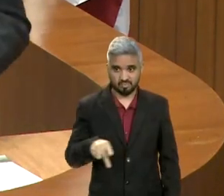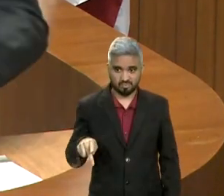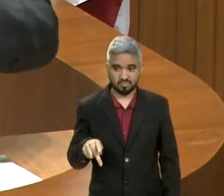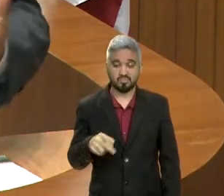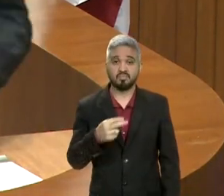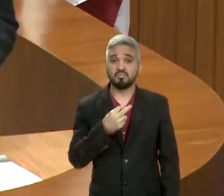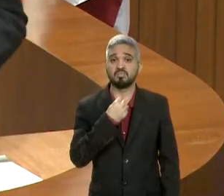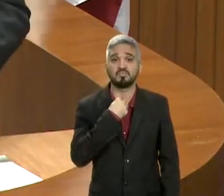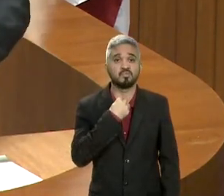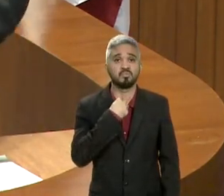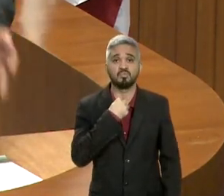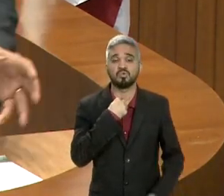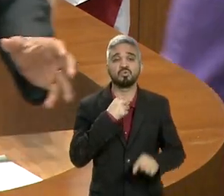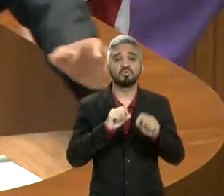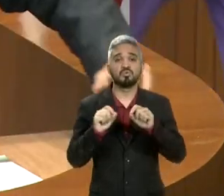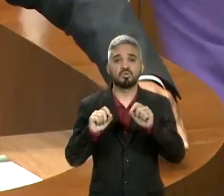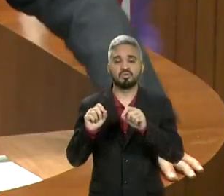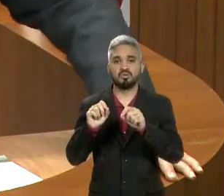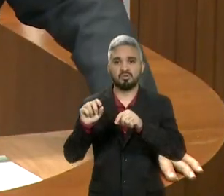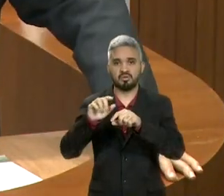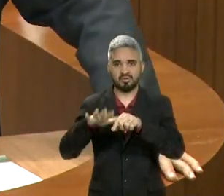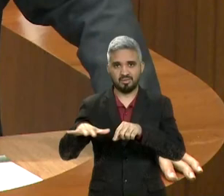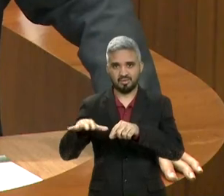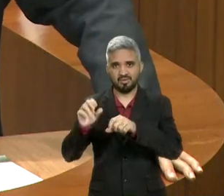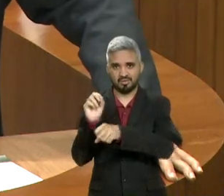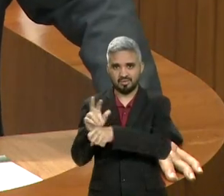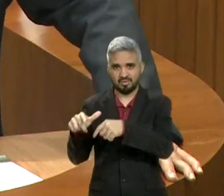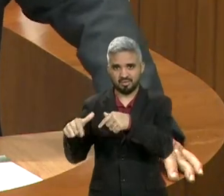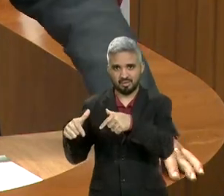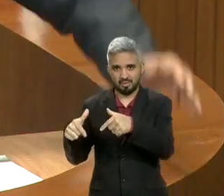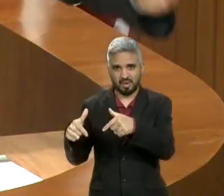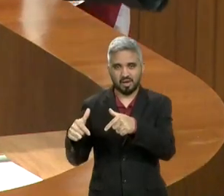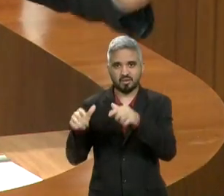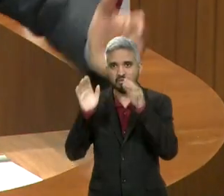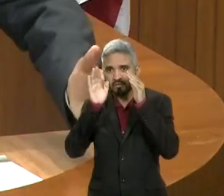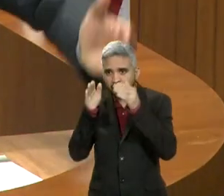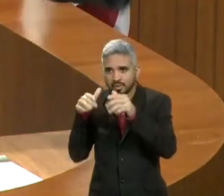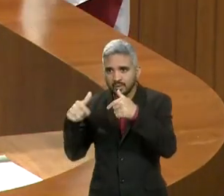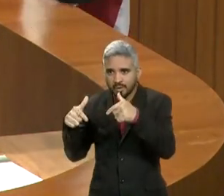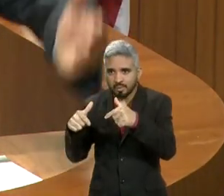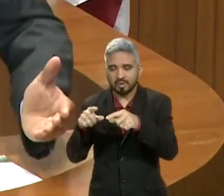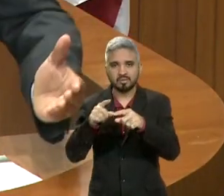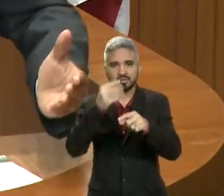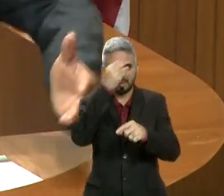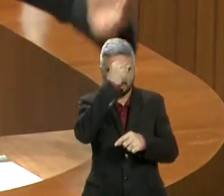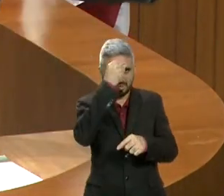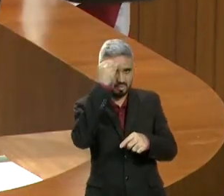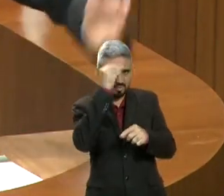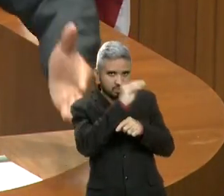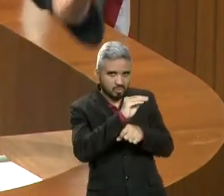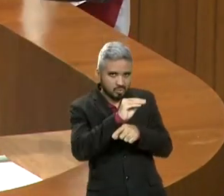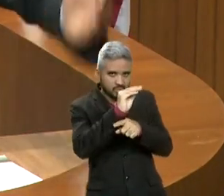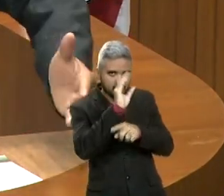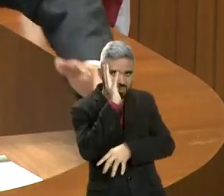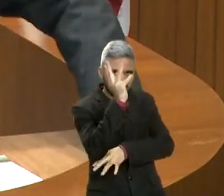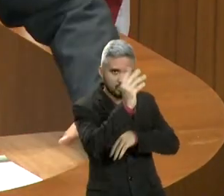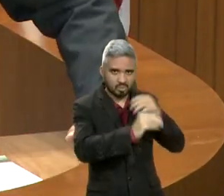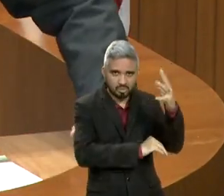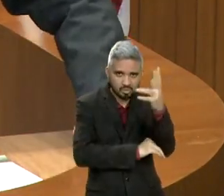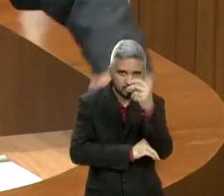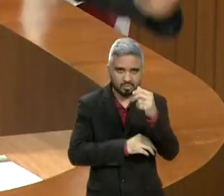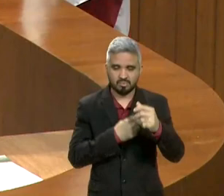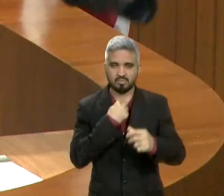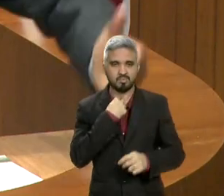simplesmente a luz dos empregos esquecer do passivo ambiental nós precisamos eu tenho certeza que o Governador Carlos